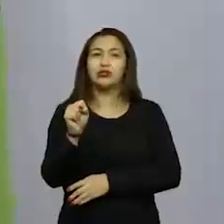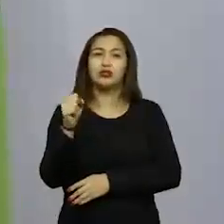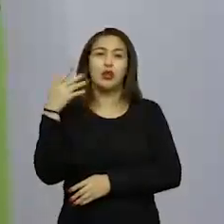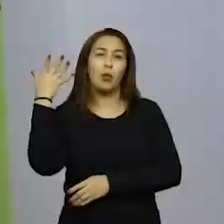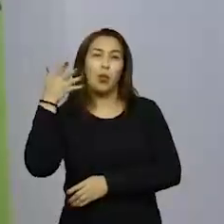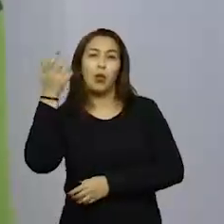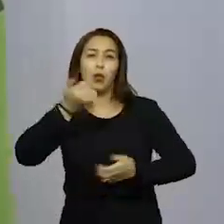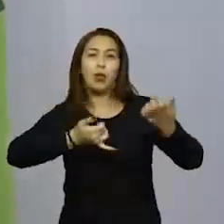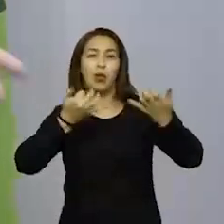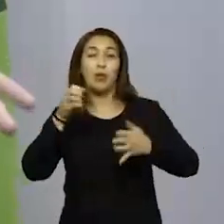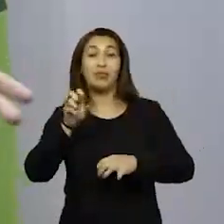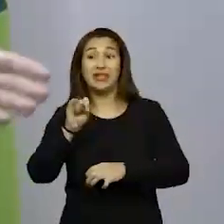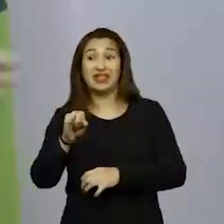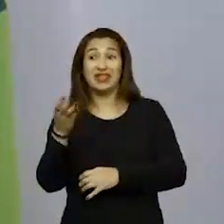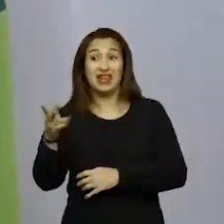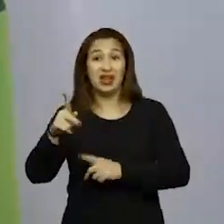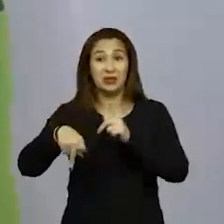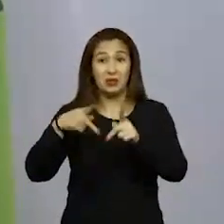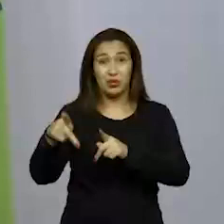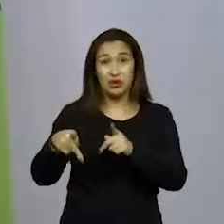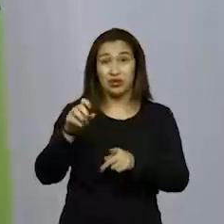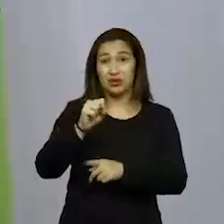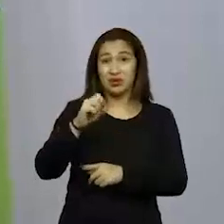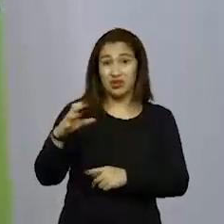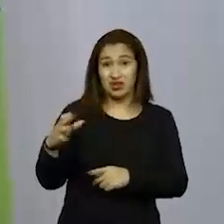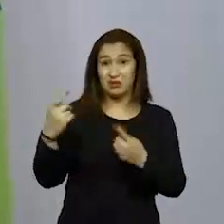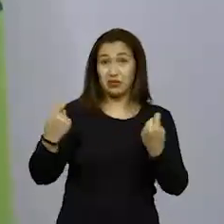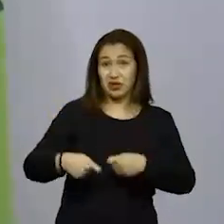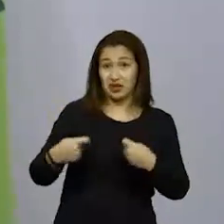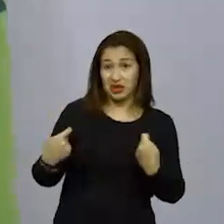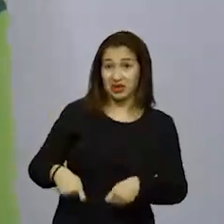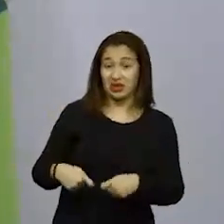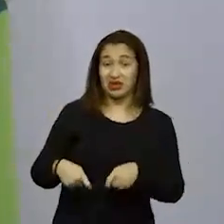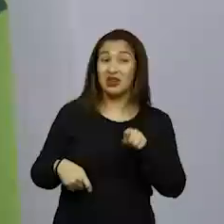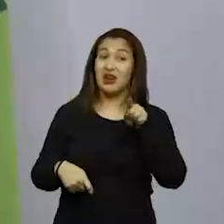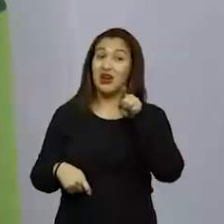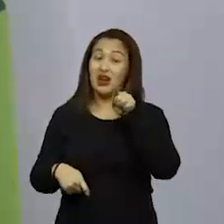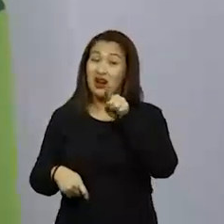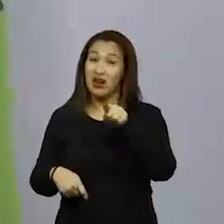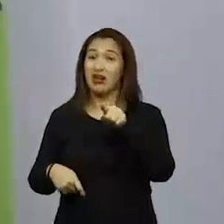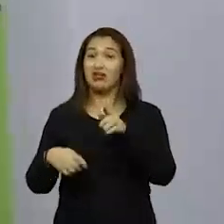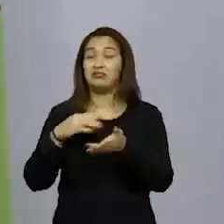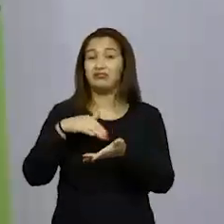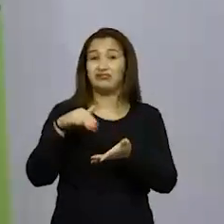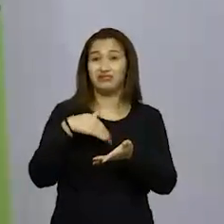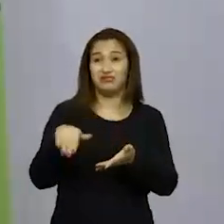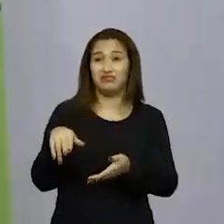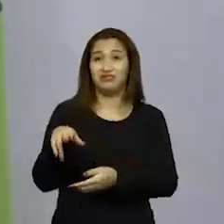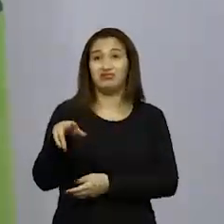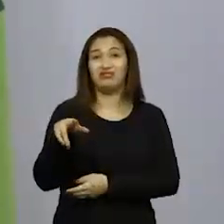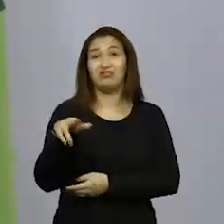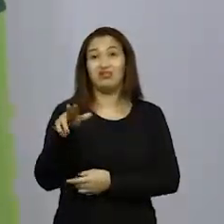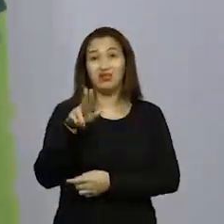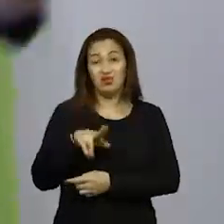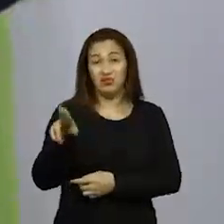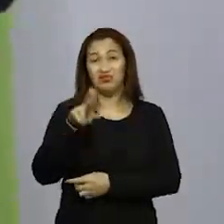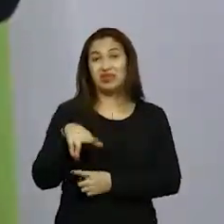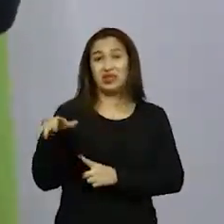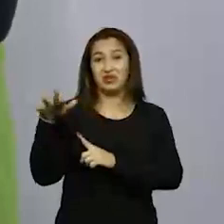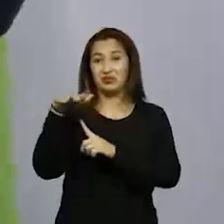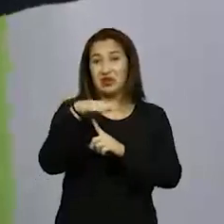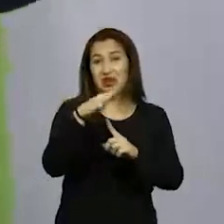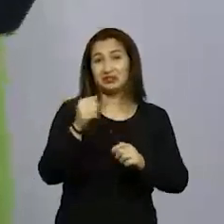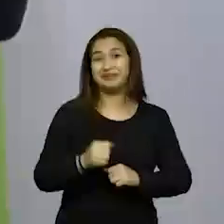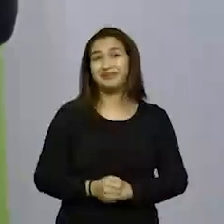teria. Porque um secretário de Estado estava usando um avião ambulância. Se um catarinense tivesse